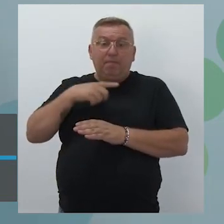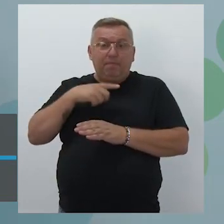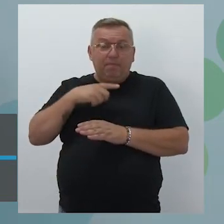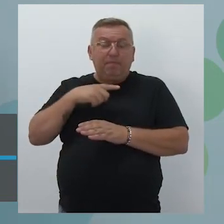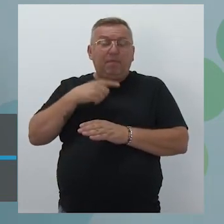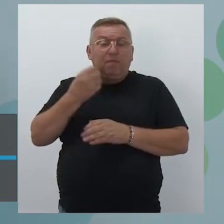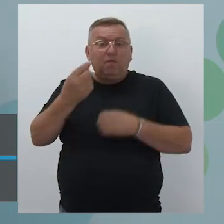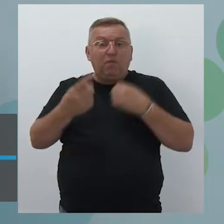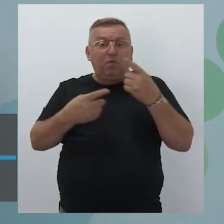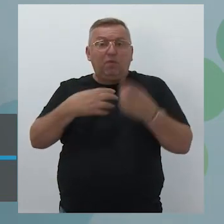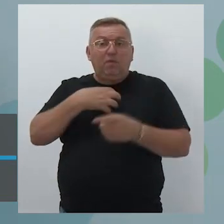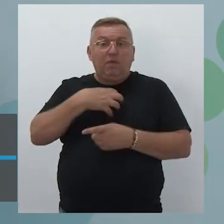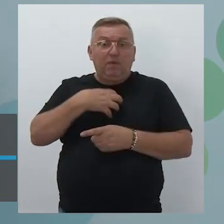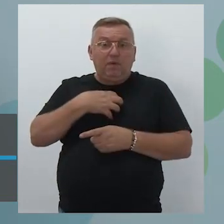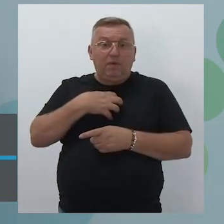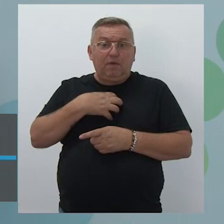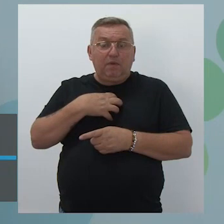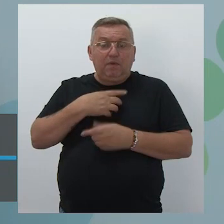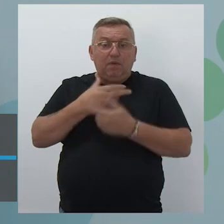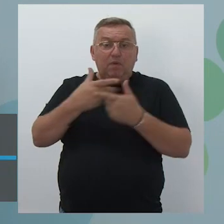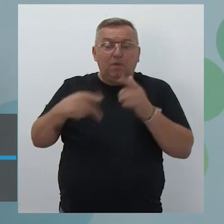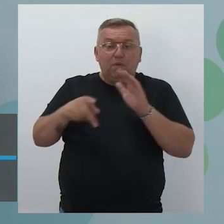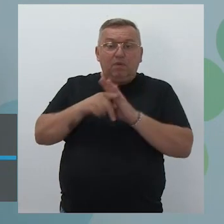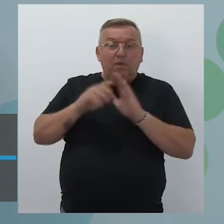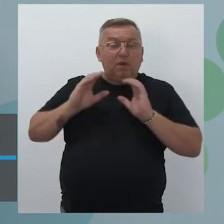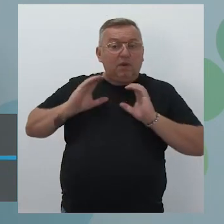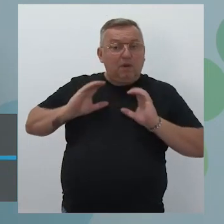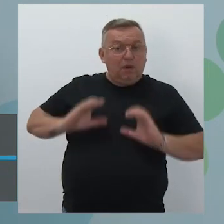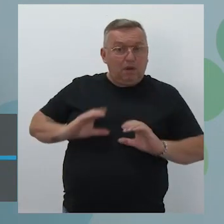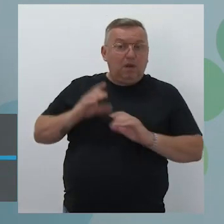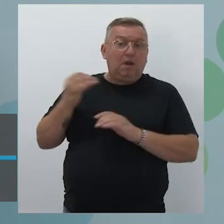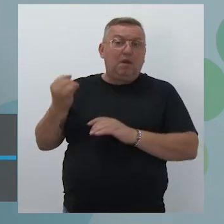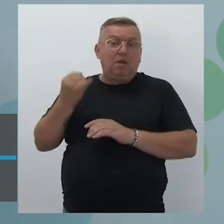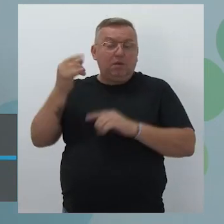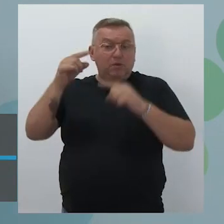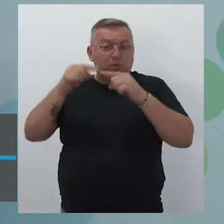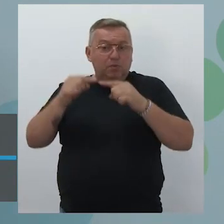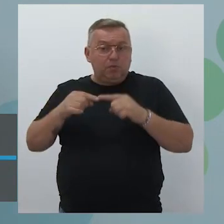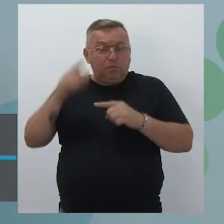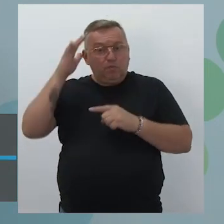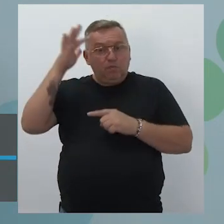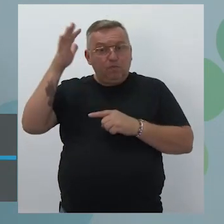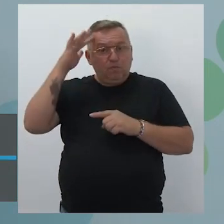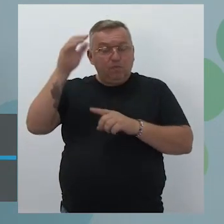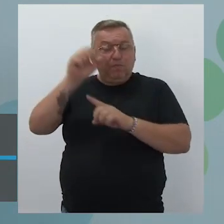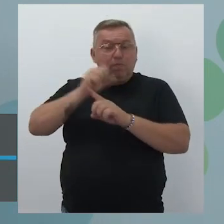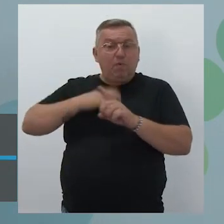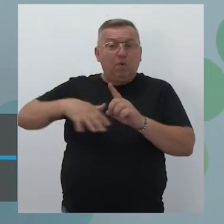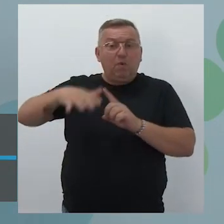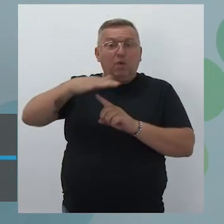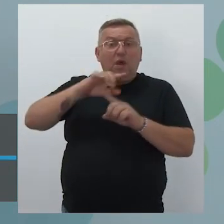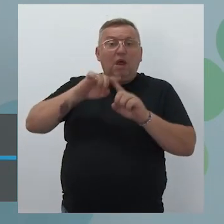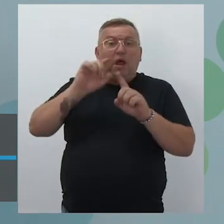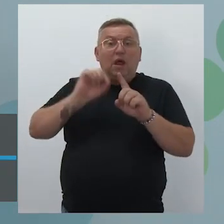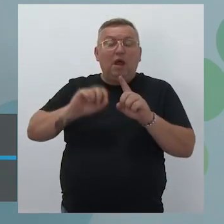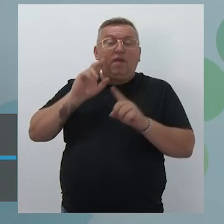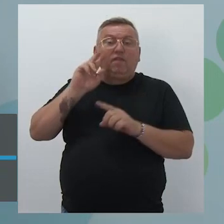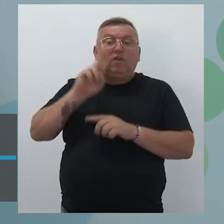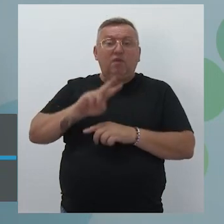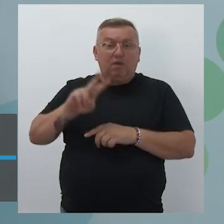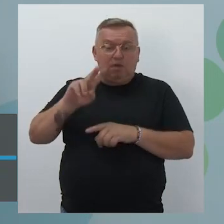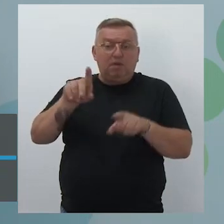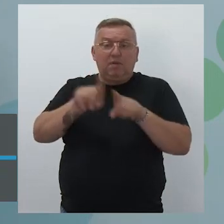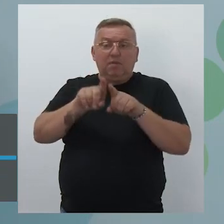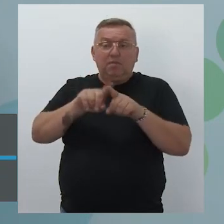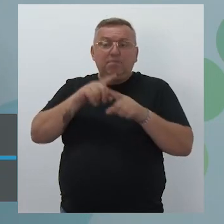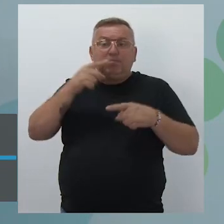de alguma forma, né? Questões de cidadania que são extremamente pertinentes para filosofia e sociologia são visualizadas,